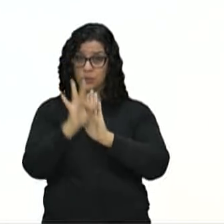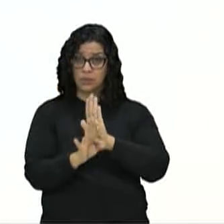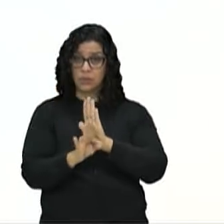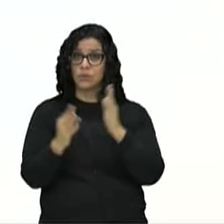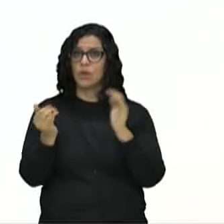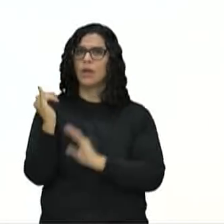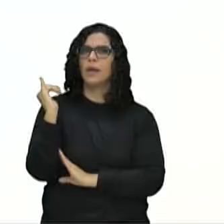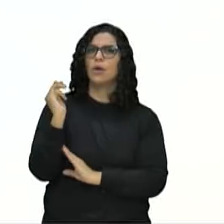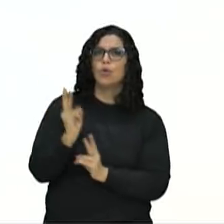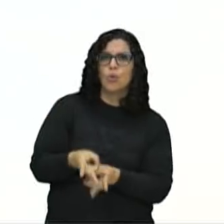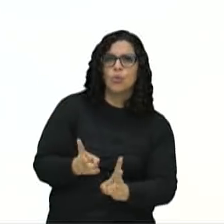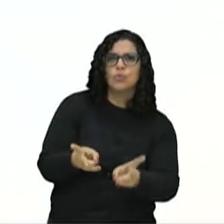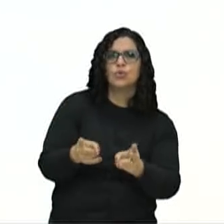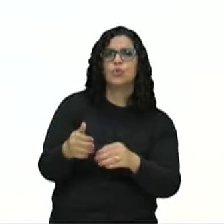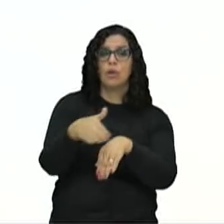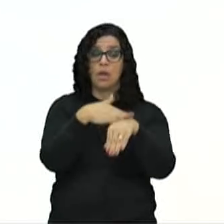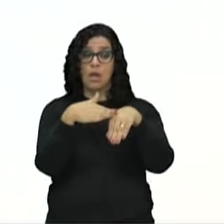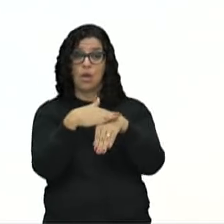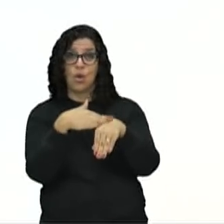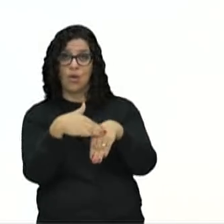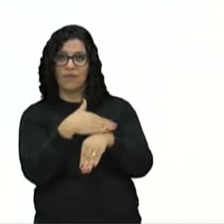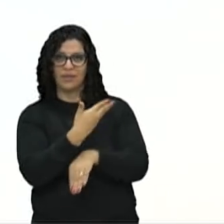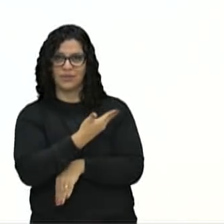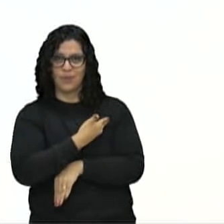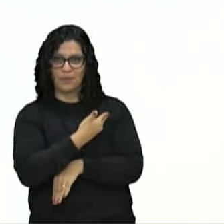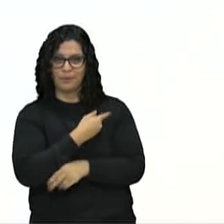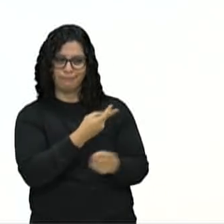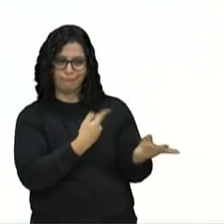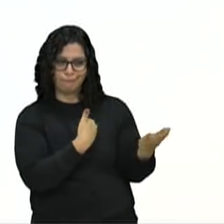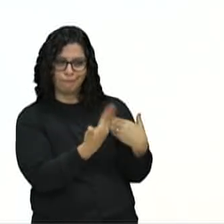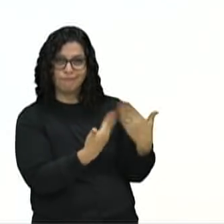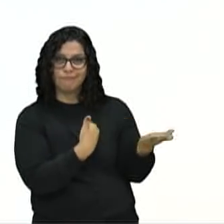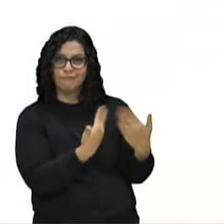que continua ali o diálogo com o amigo.